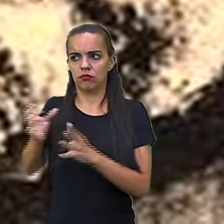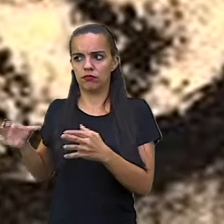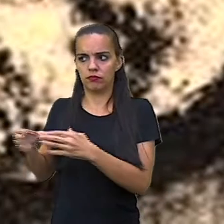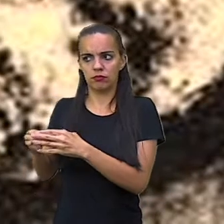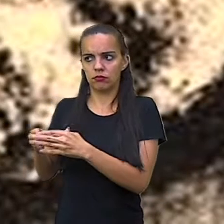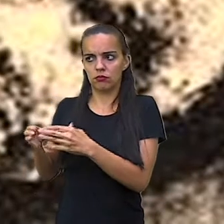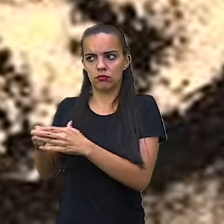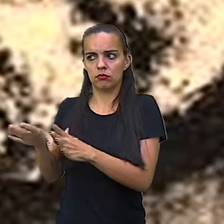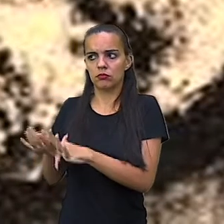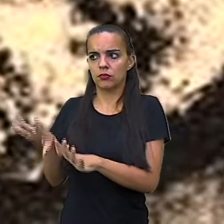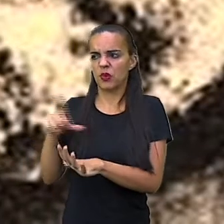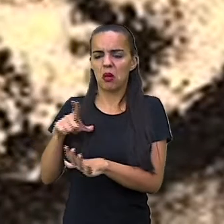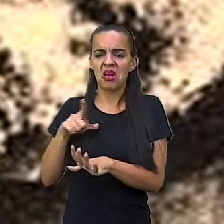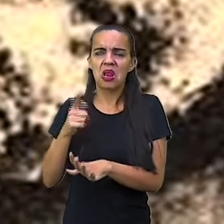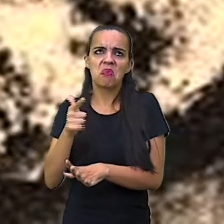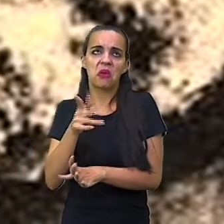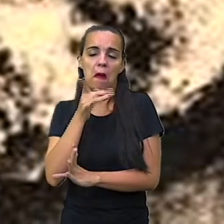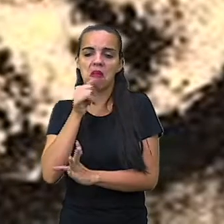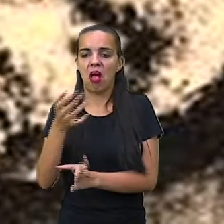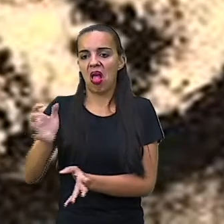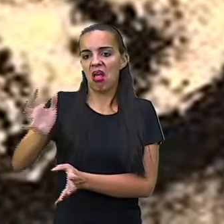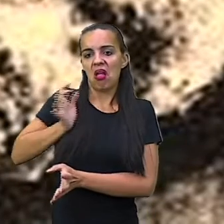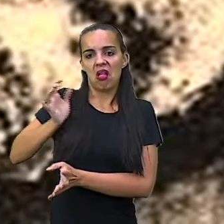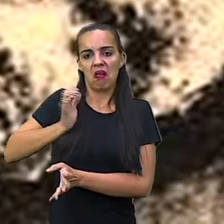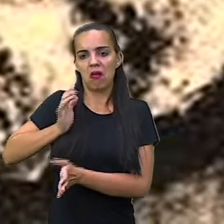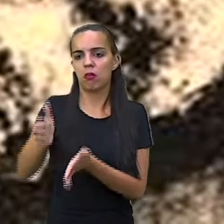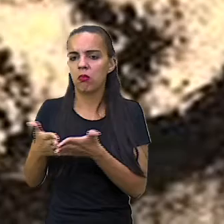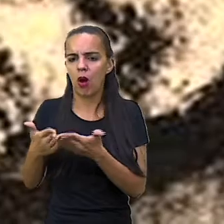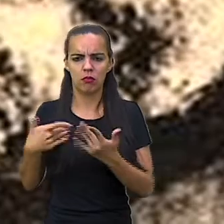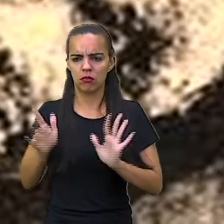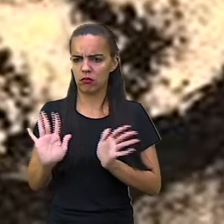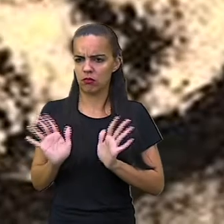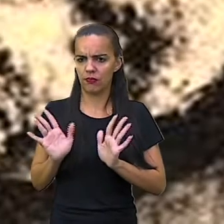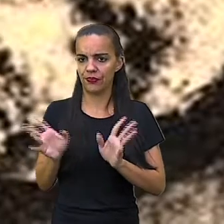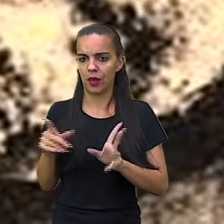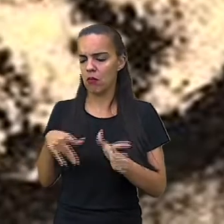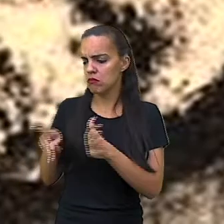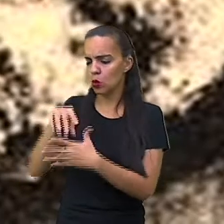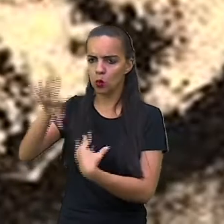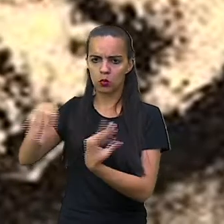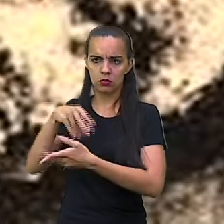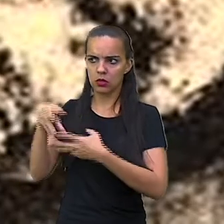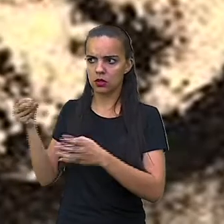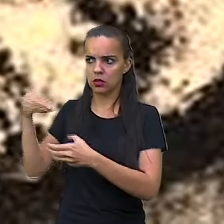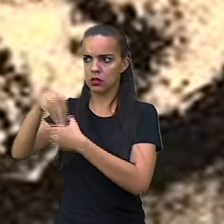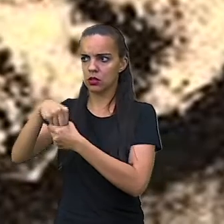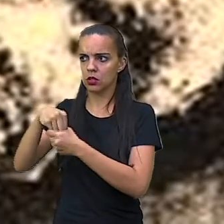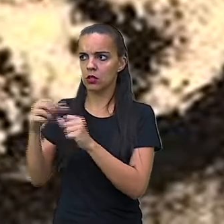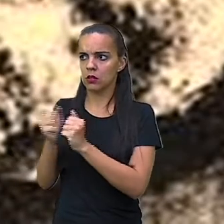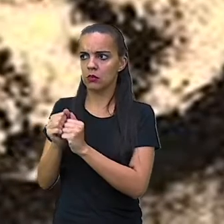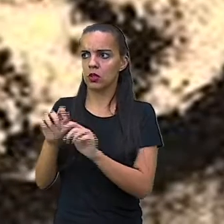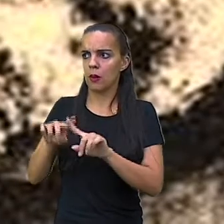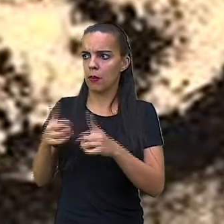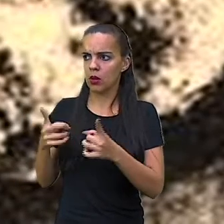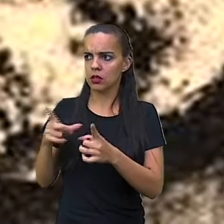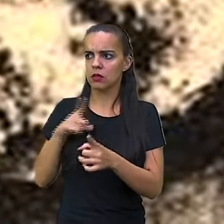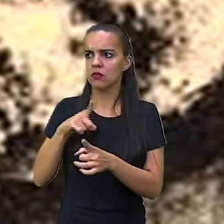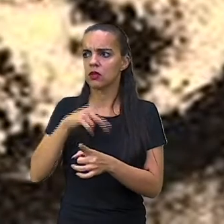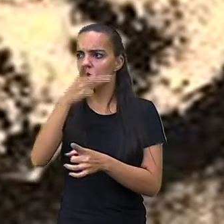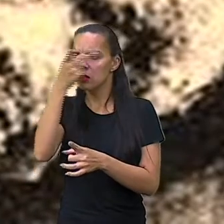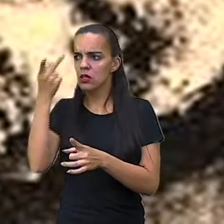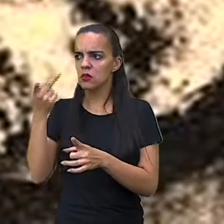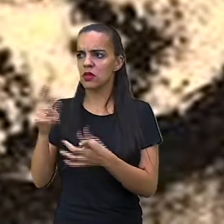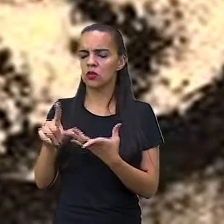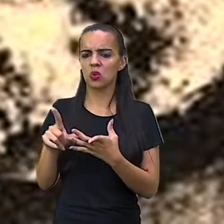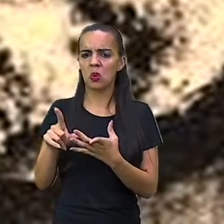nem rico e nem pobre. Então todos serão iguais. Mas na prática a gente vê que os países deste ramo, as coisas não